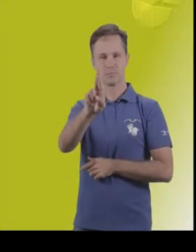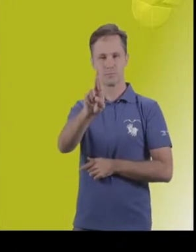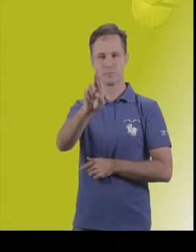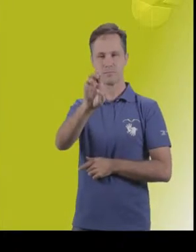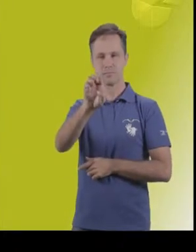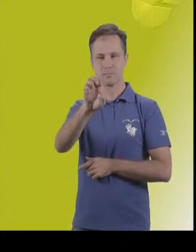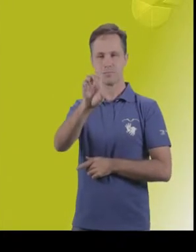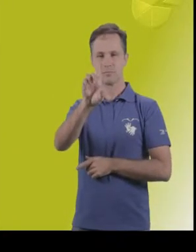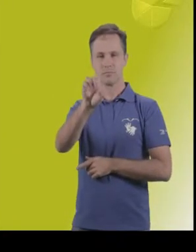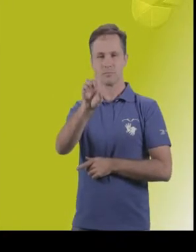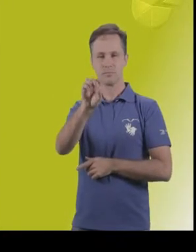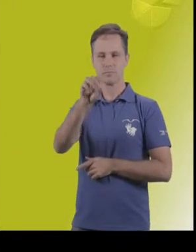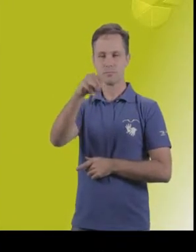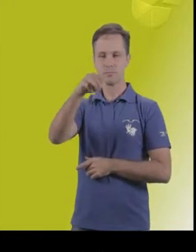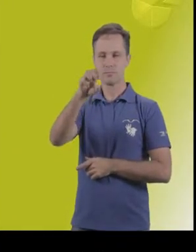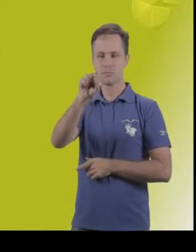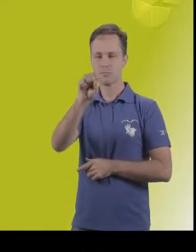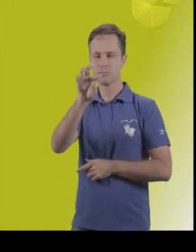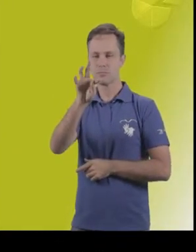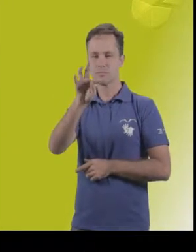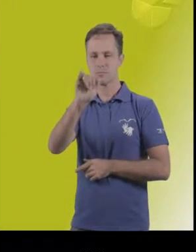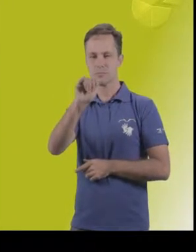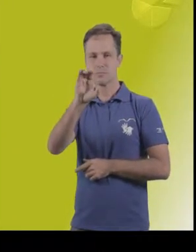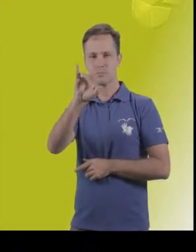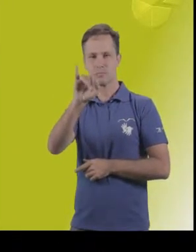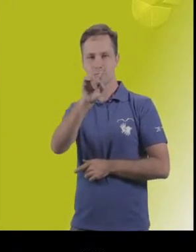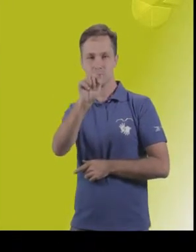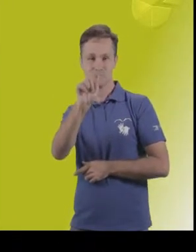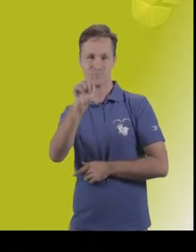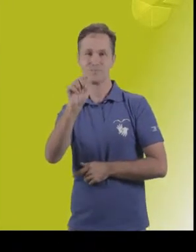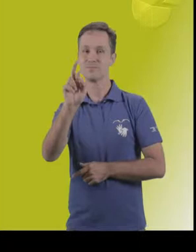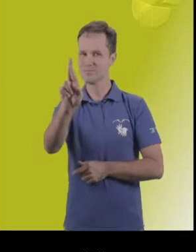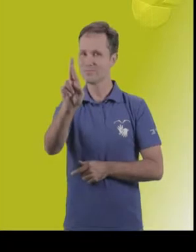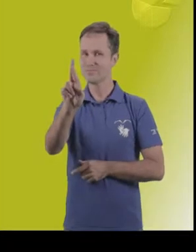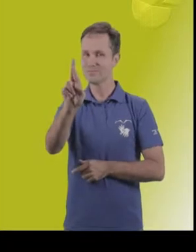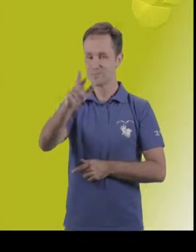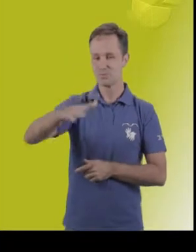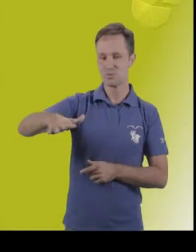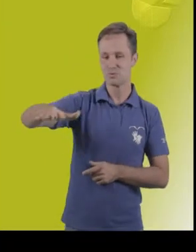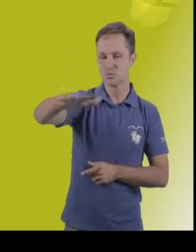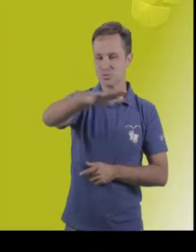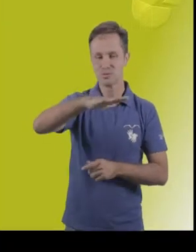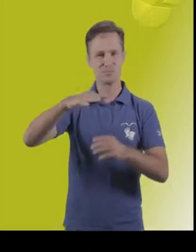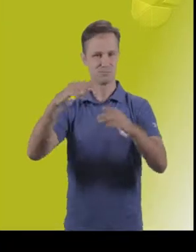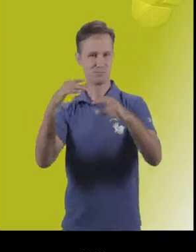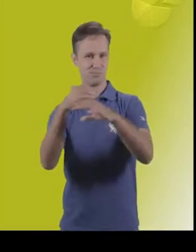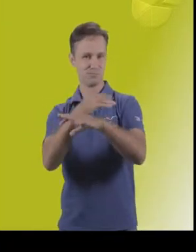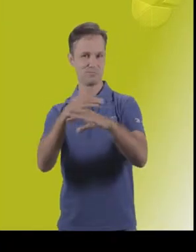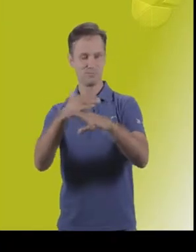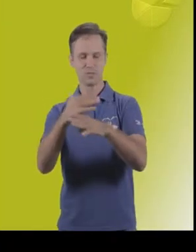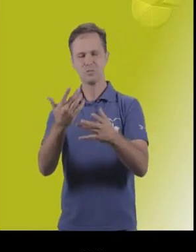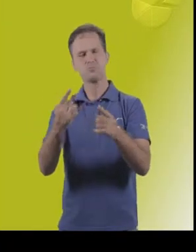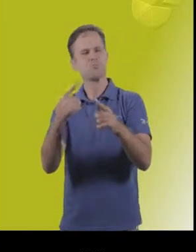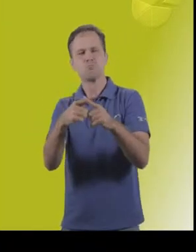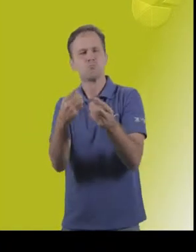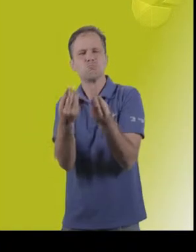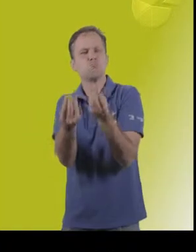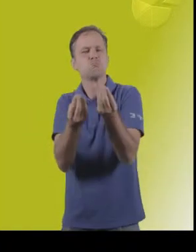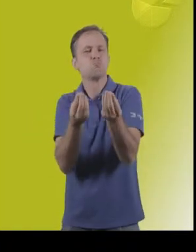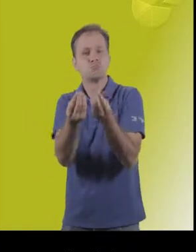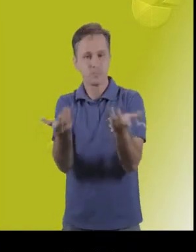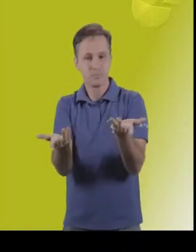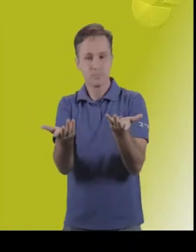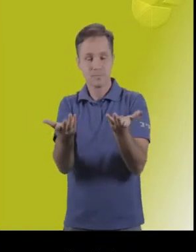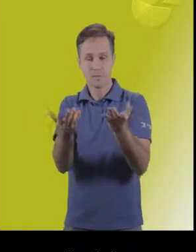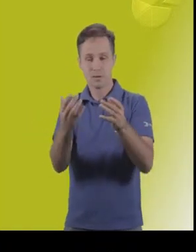em relação a esse trabalho é uma espécie de forma de redomesticizar o espaço público, uma vez que